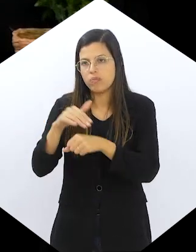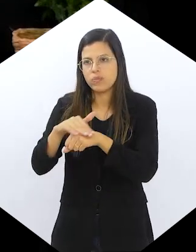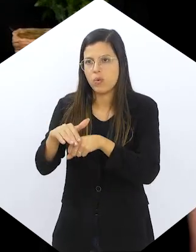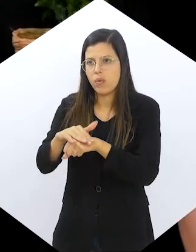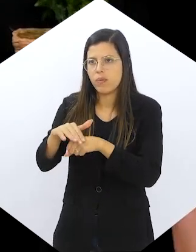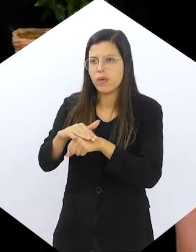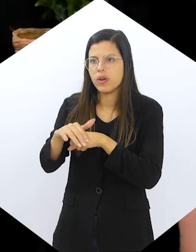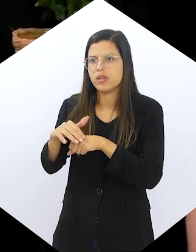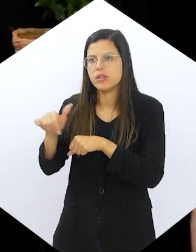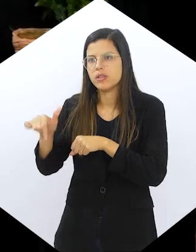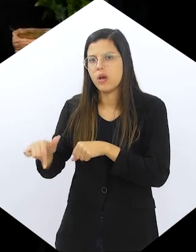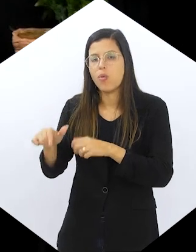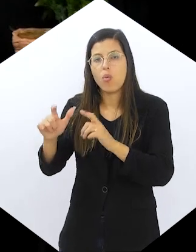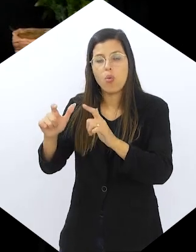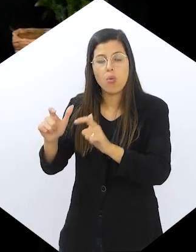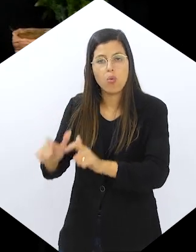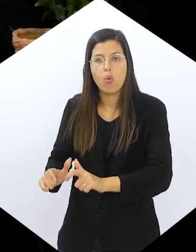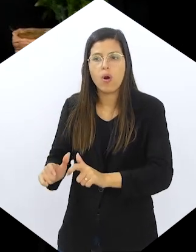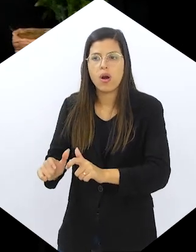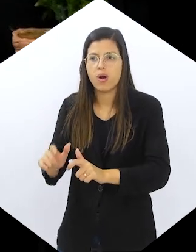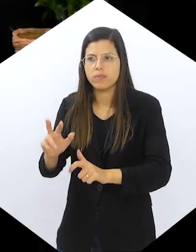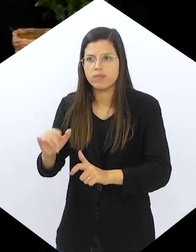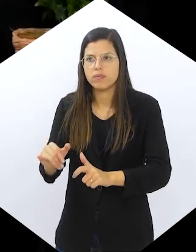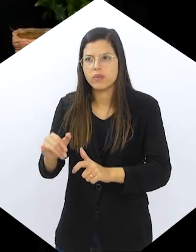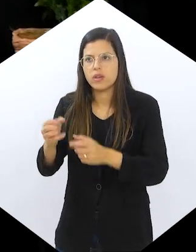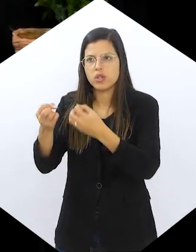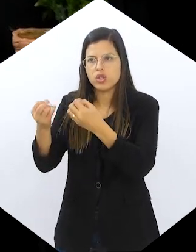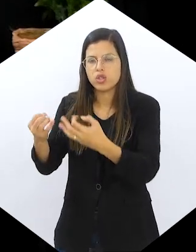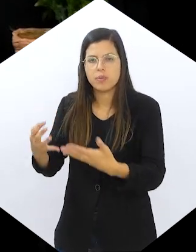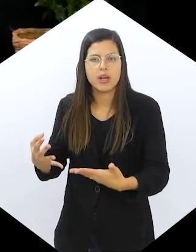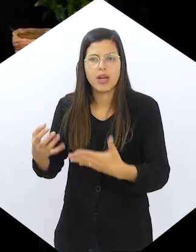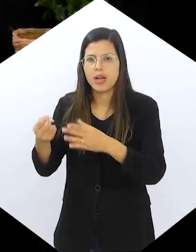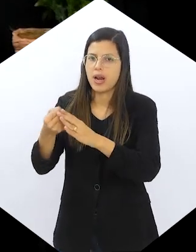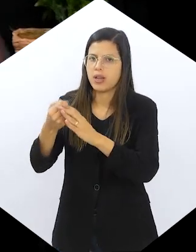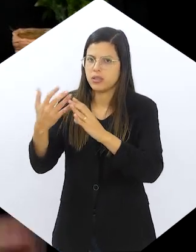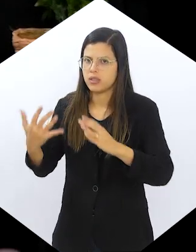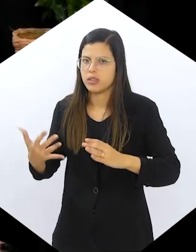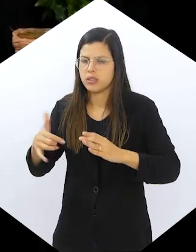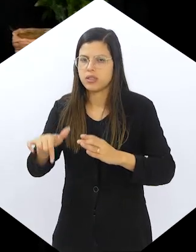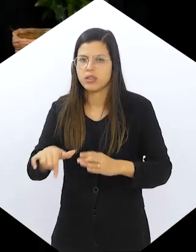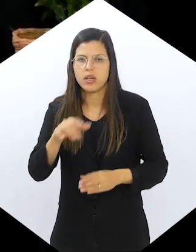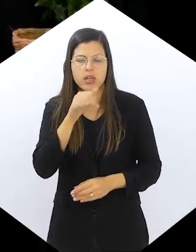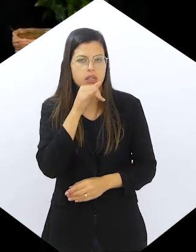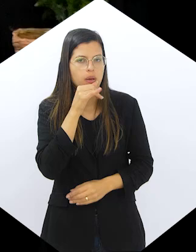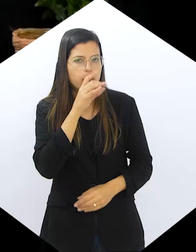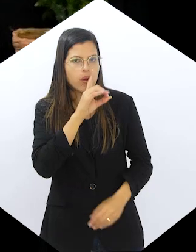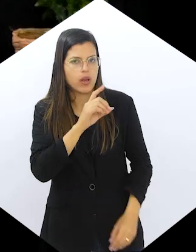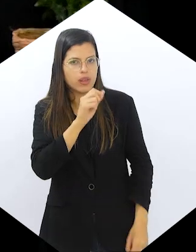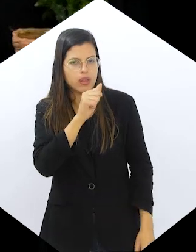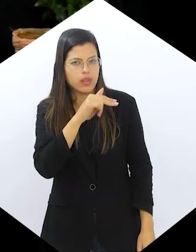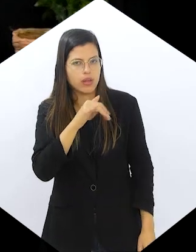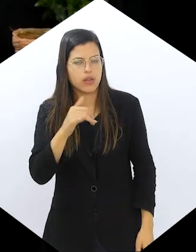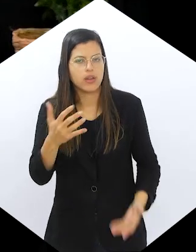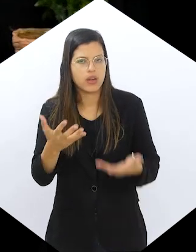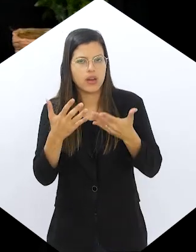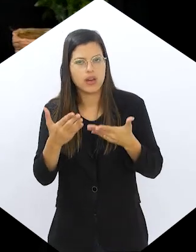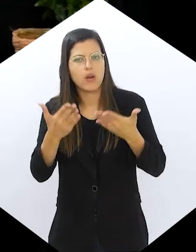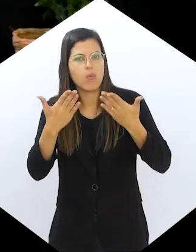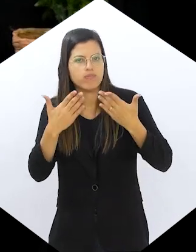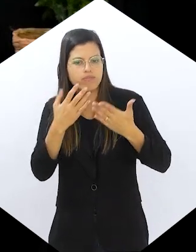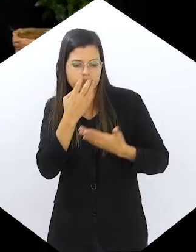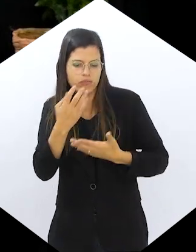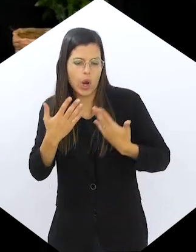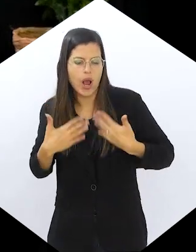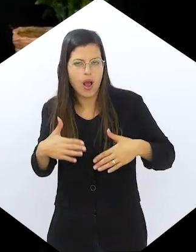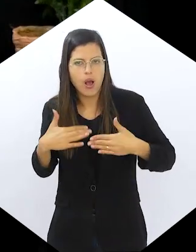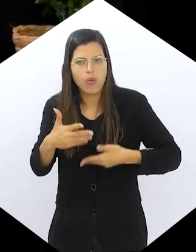animal, o abrigo, o protetor. Ele vai saber te falar o temperamento. Exemplo, a Dani queria um animal que fosse dócil,